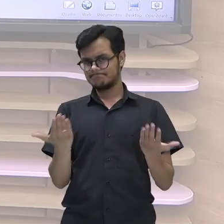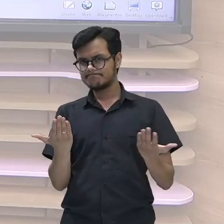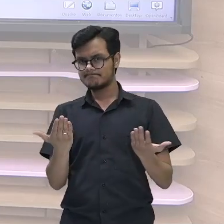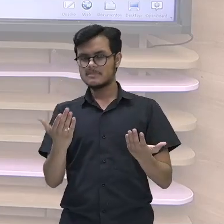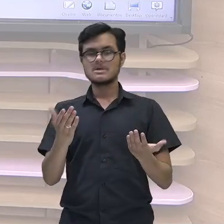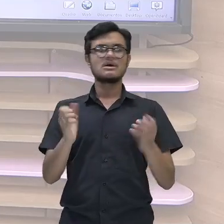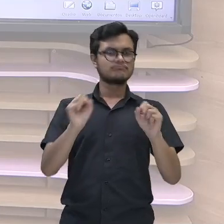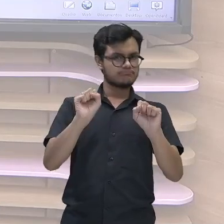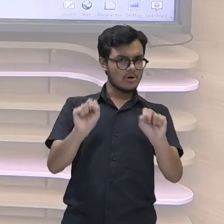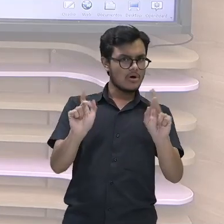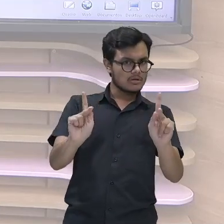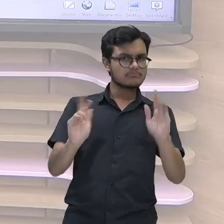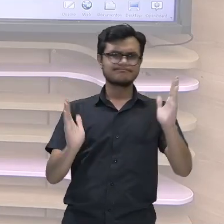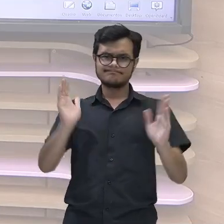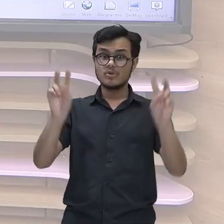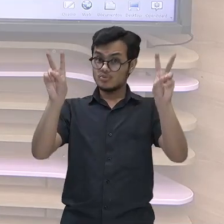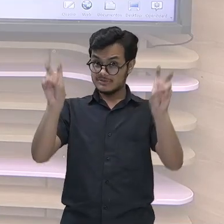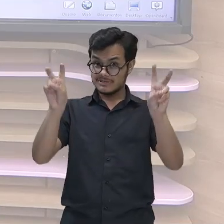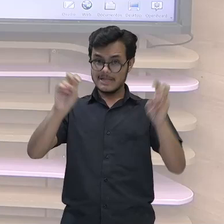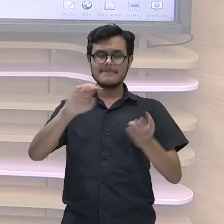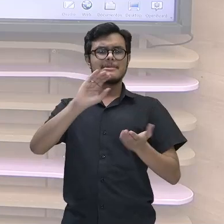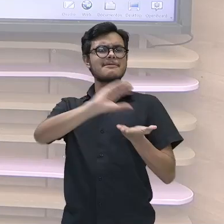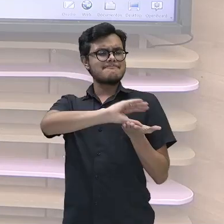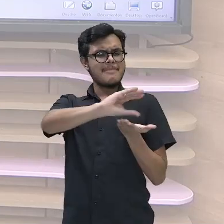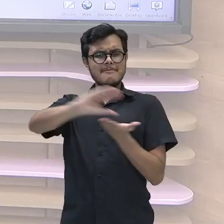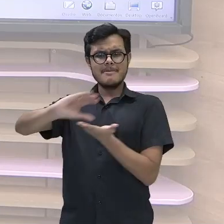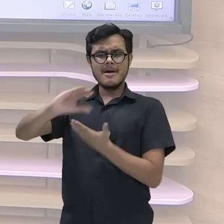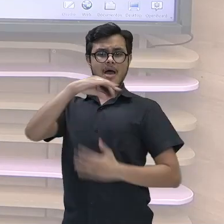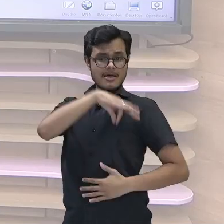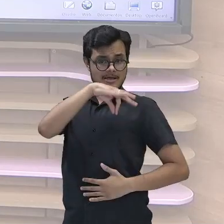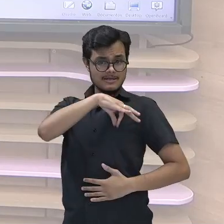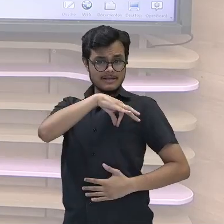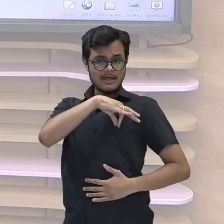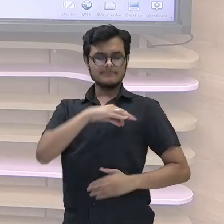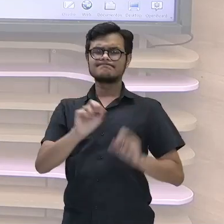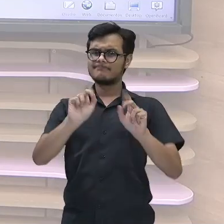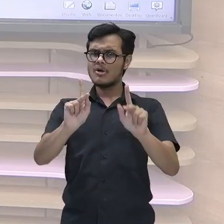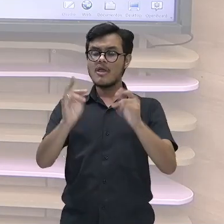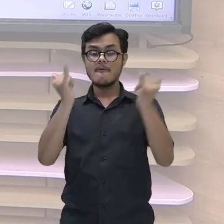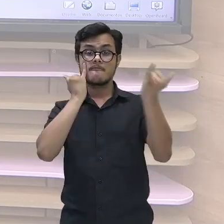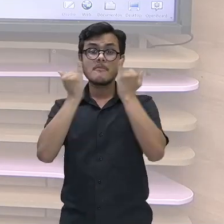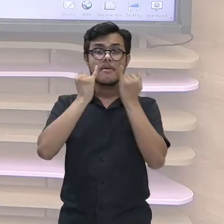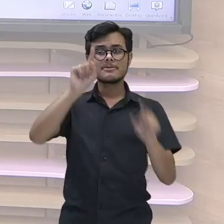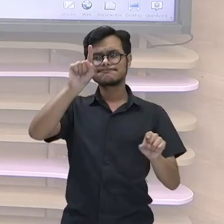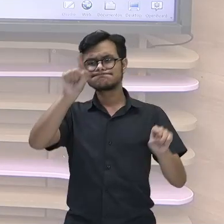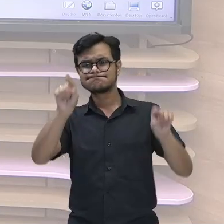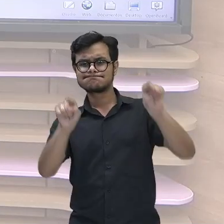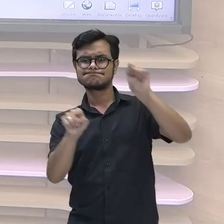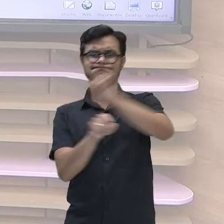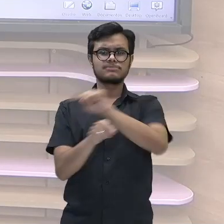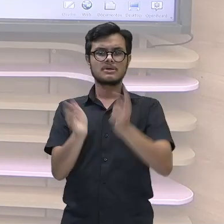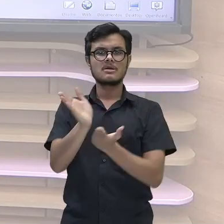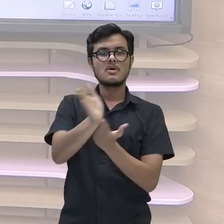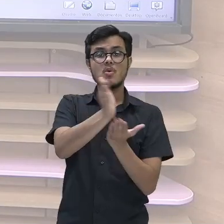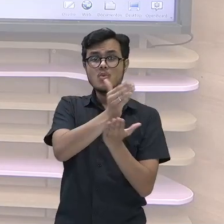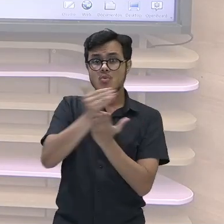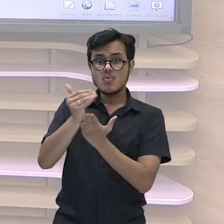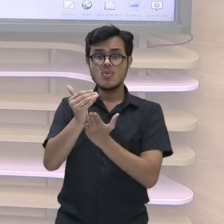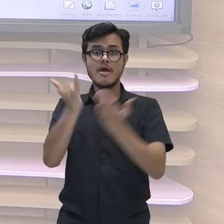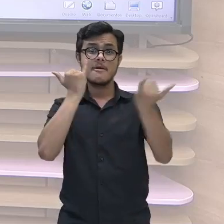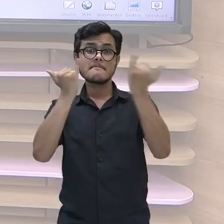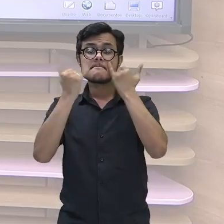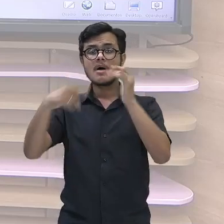esse evento e você vai transformar ali essas informações que você coletou e aí você